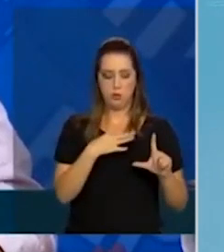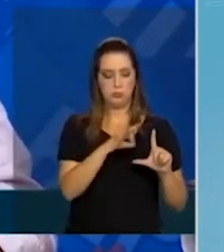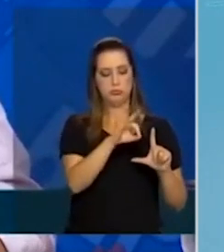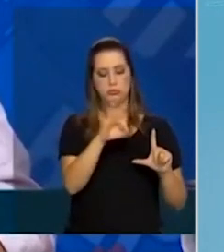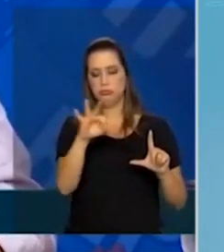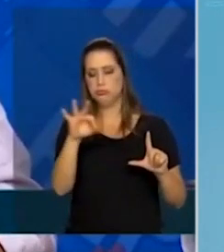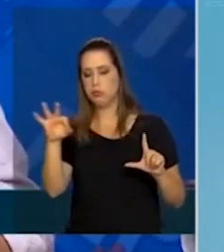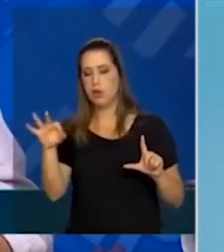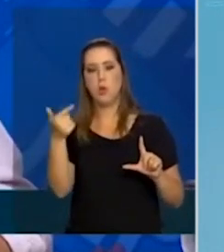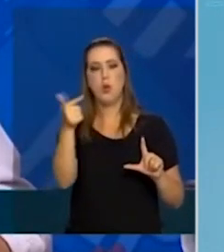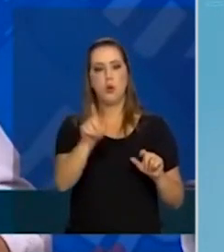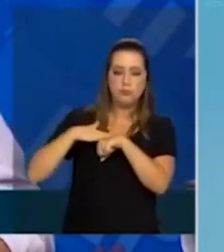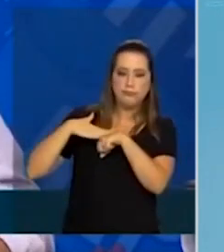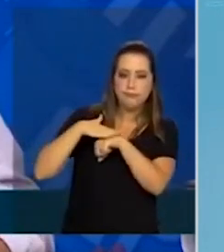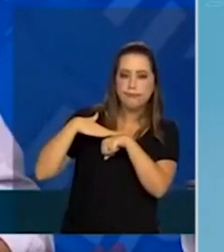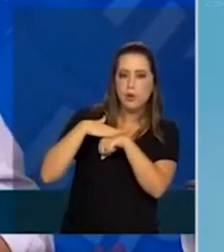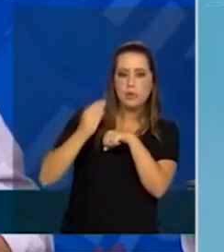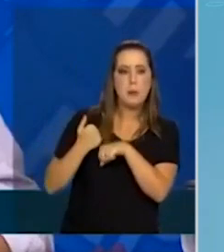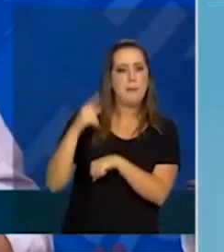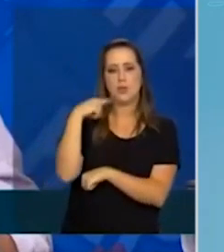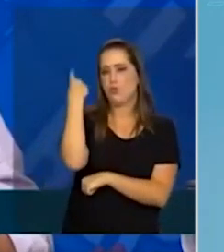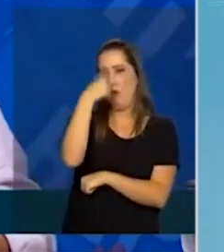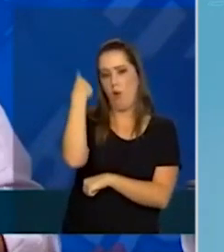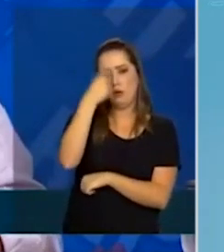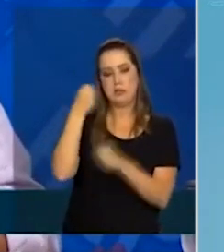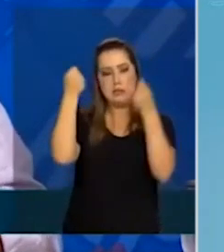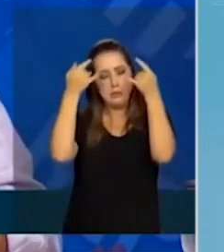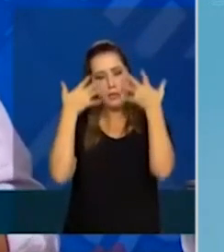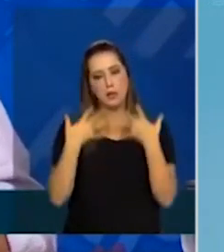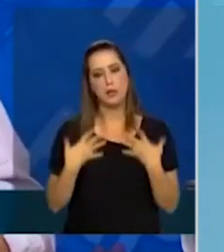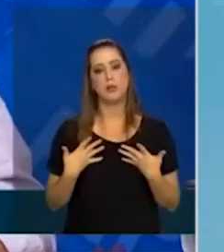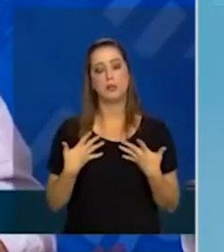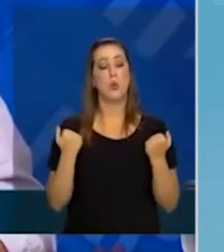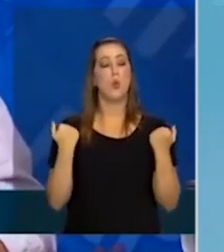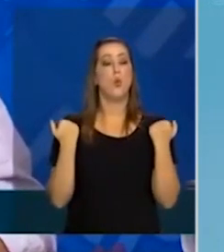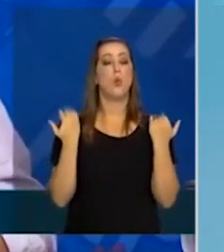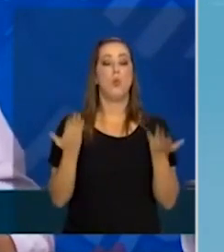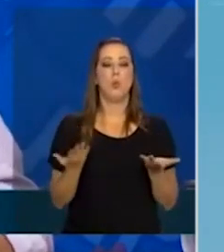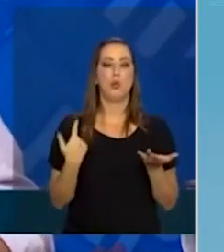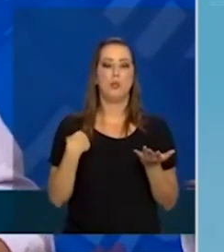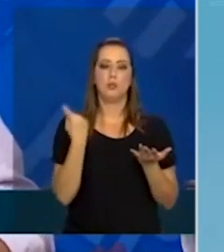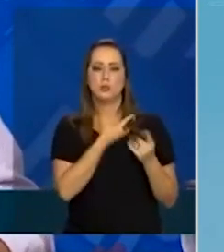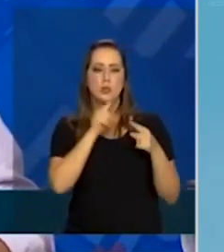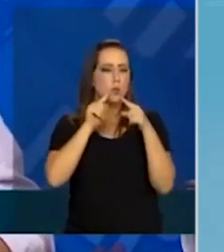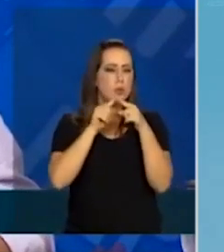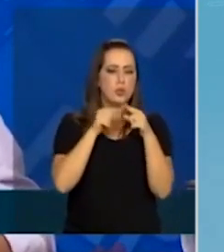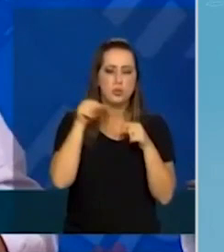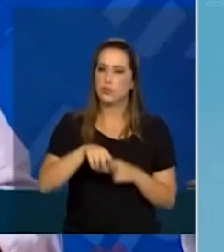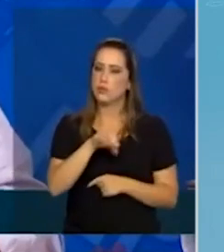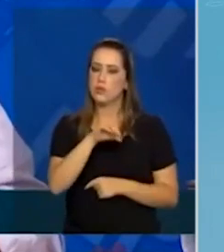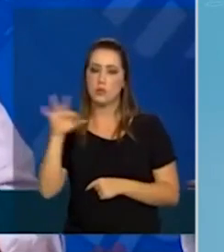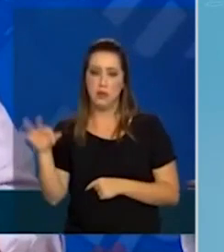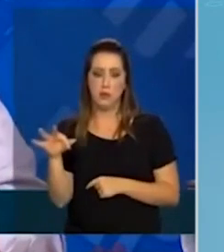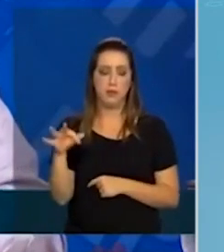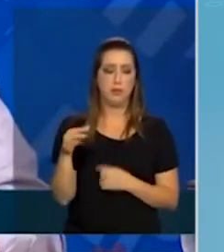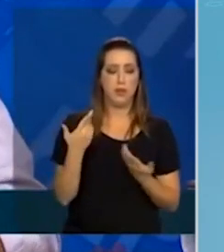omisso diante daquela invasão no emblemático oito de Janeiro e que ele não ajudou de forma alguma diante disso